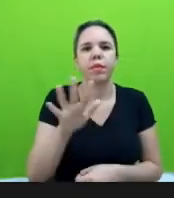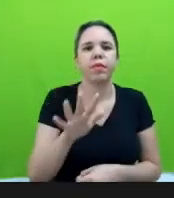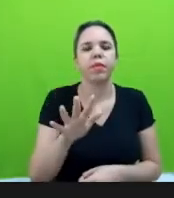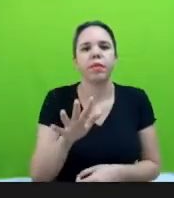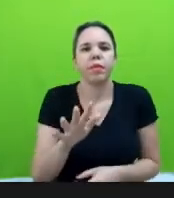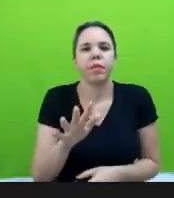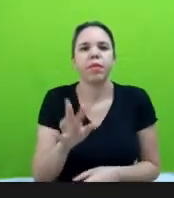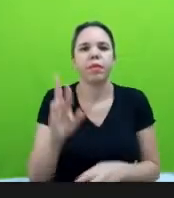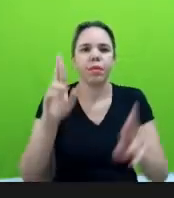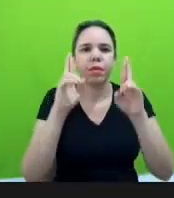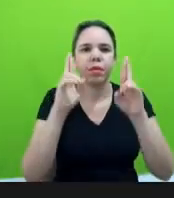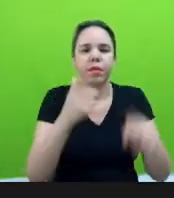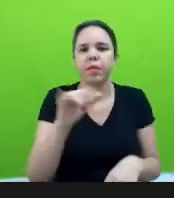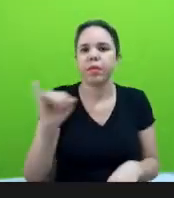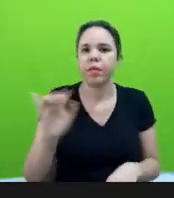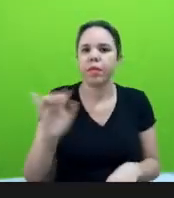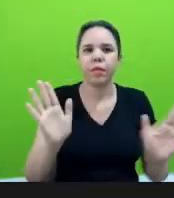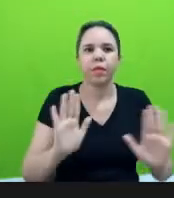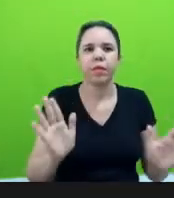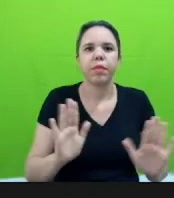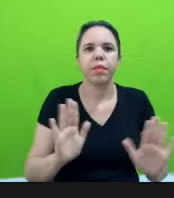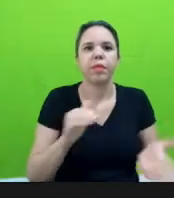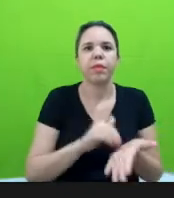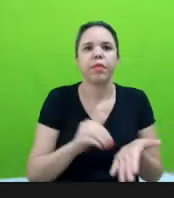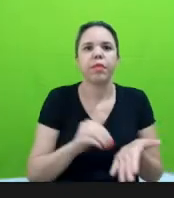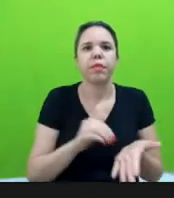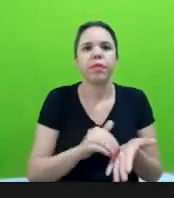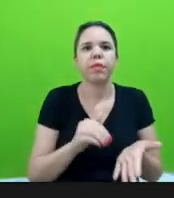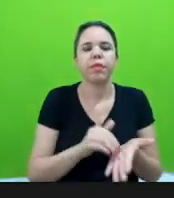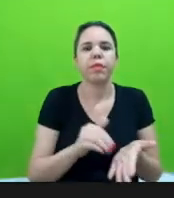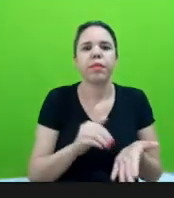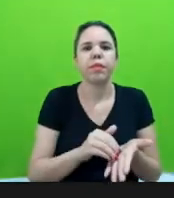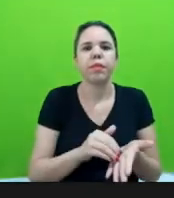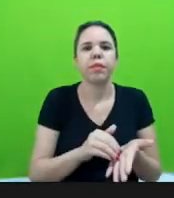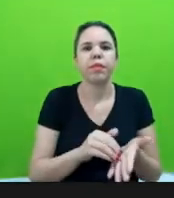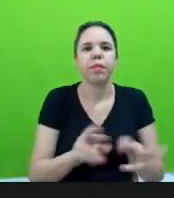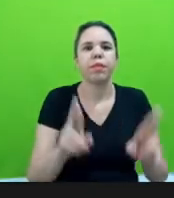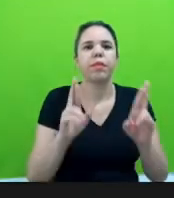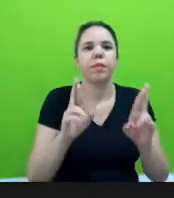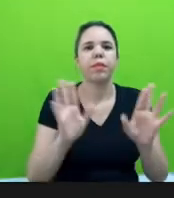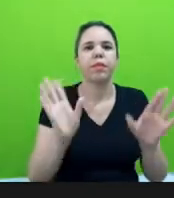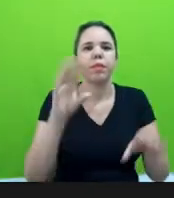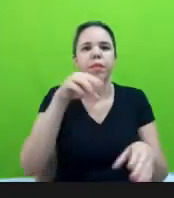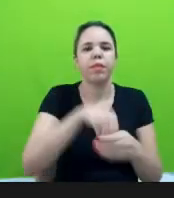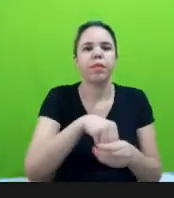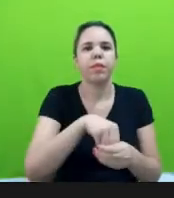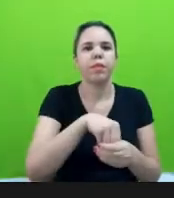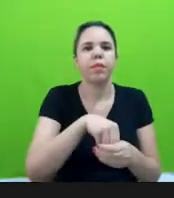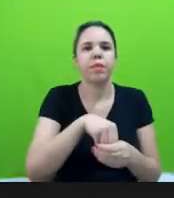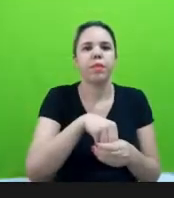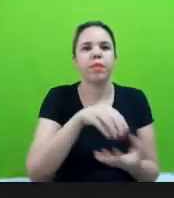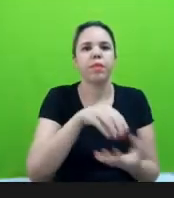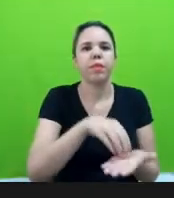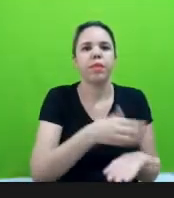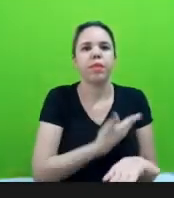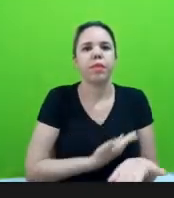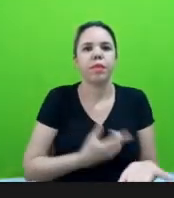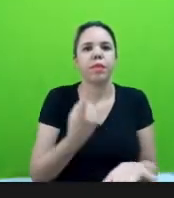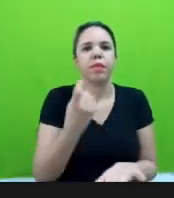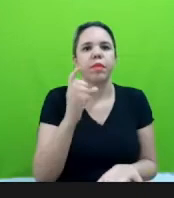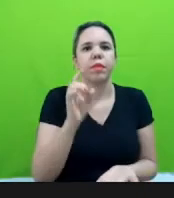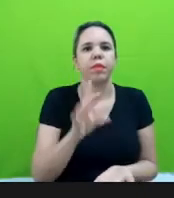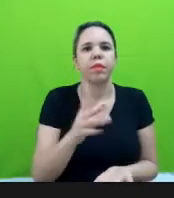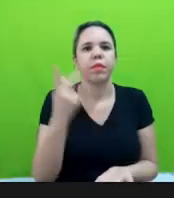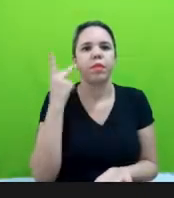respeitava lá, e diante de algumas secretarias que também que respeitavam. Então, dentro de um governo só, dentro do governo de São Paulo,